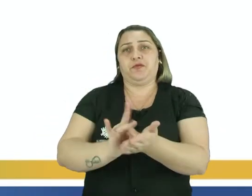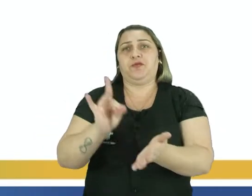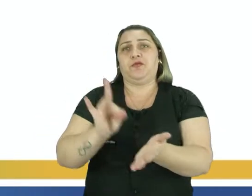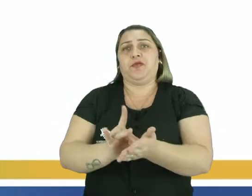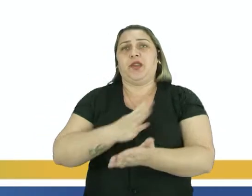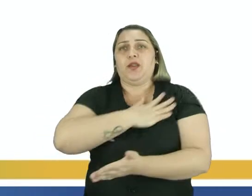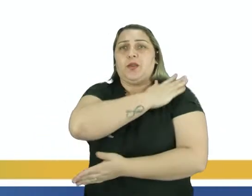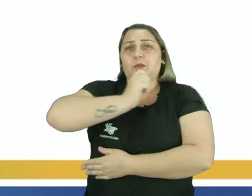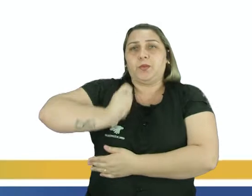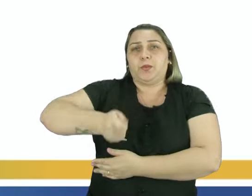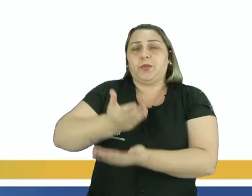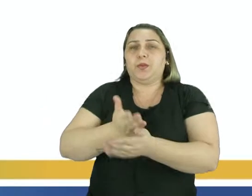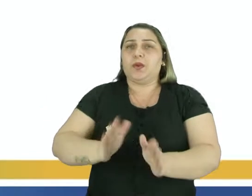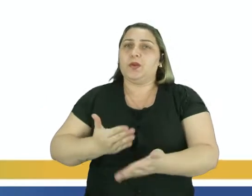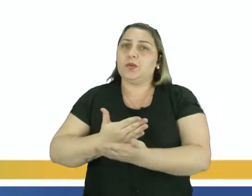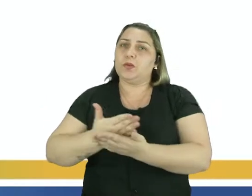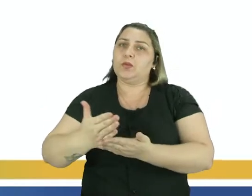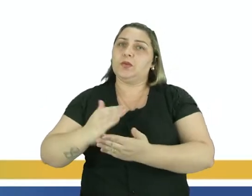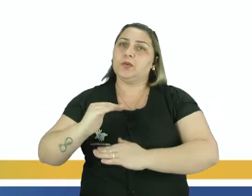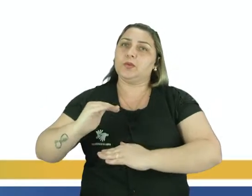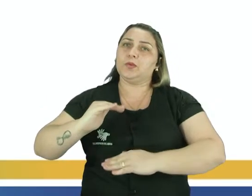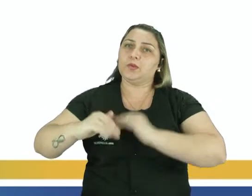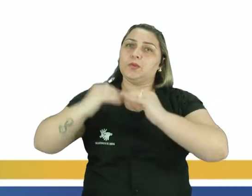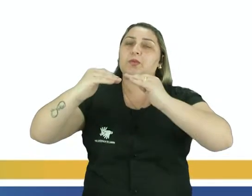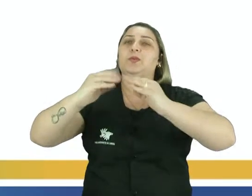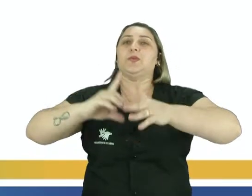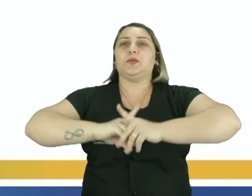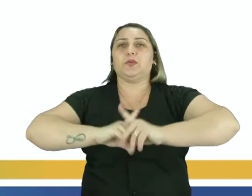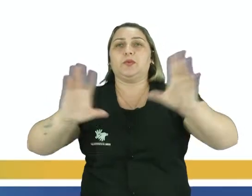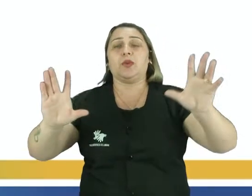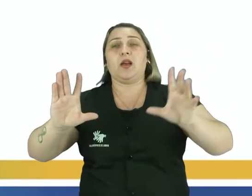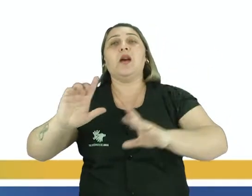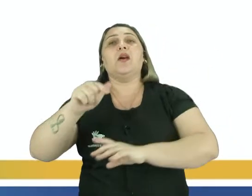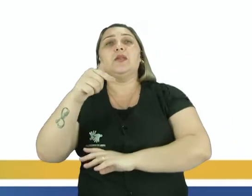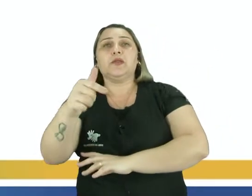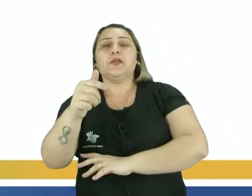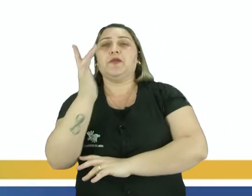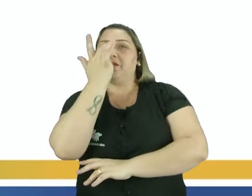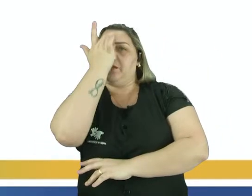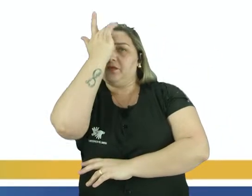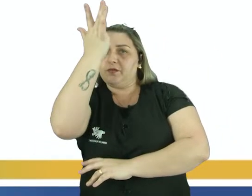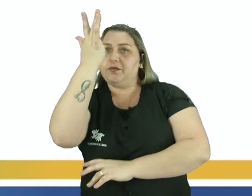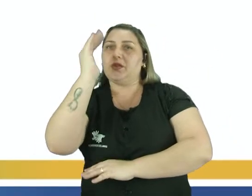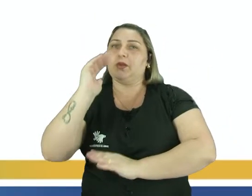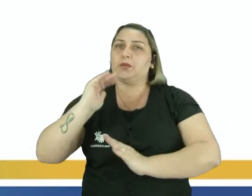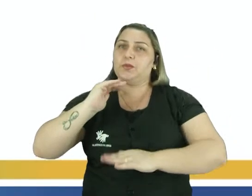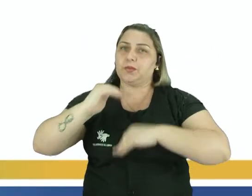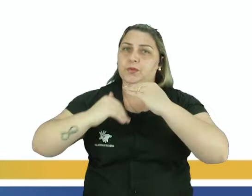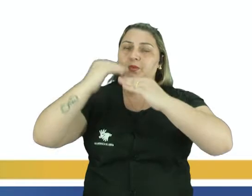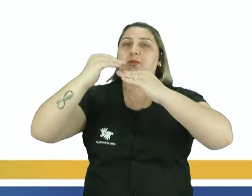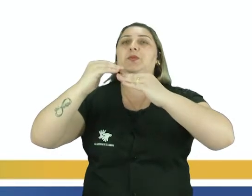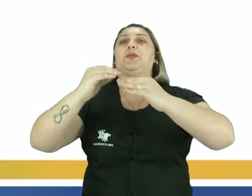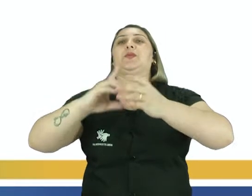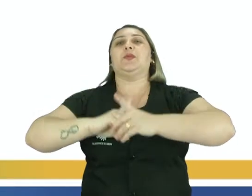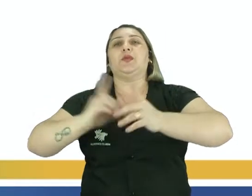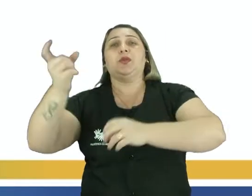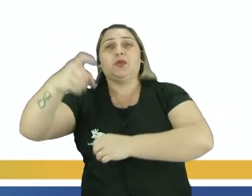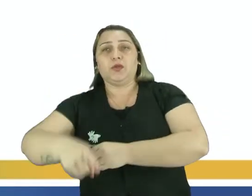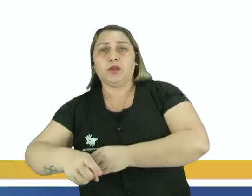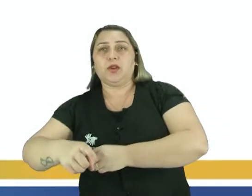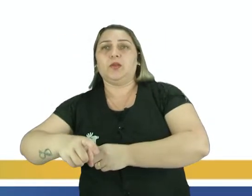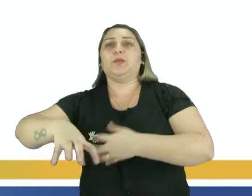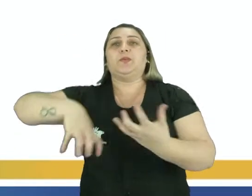se acabar e começar o processo de democracia. Outra coisa que vai facilitar o processo de redemocratização são as